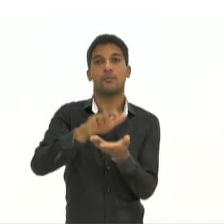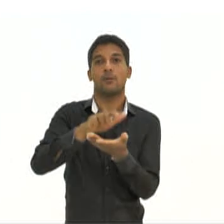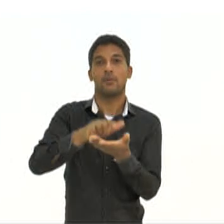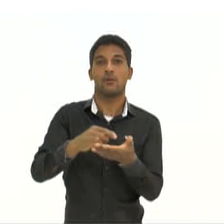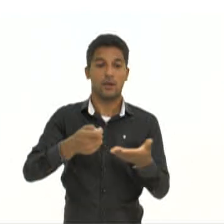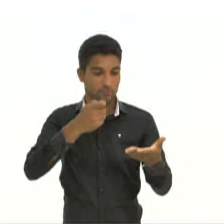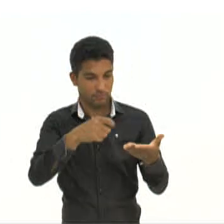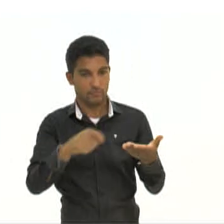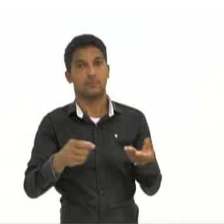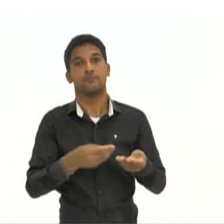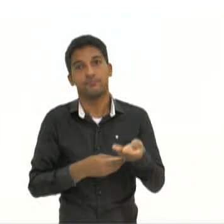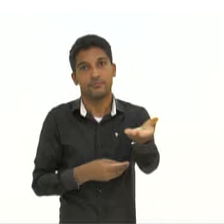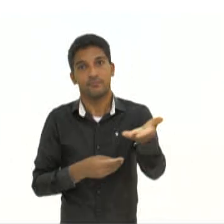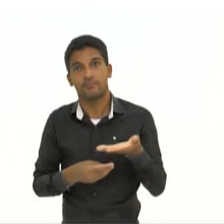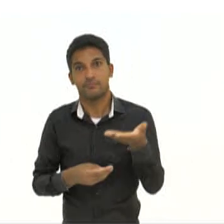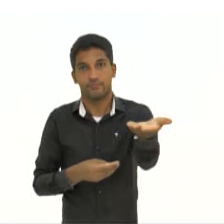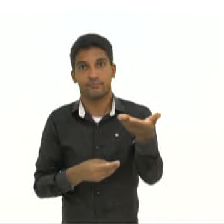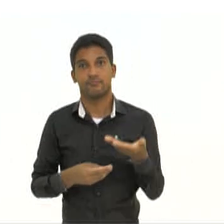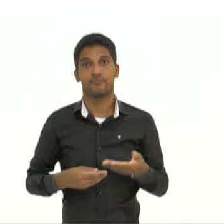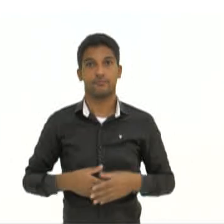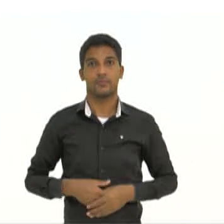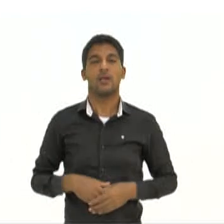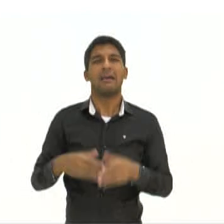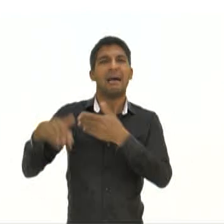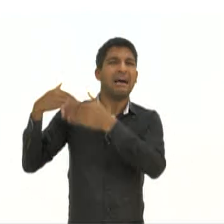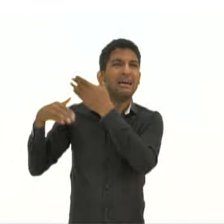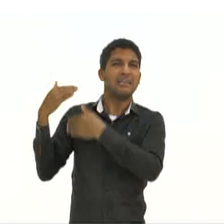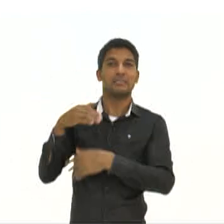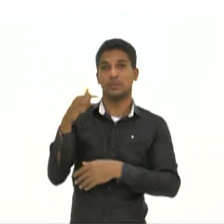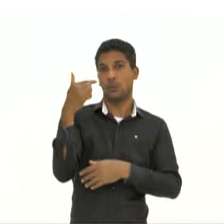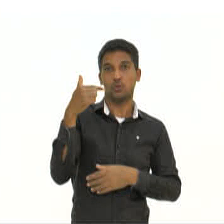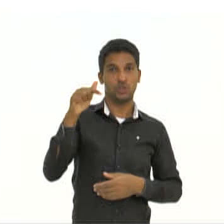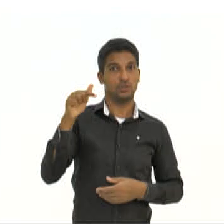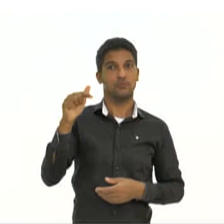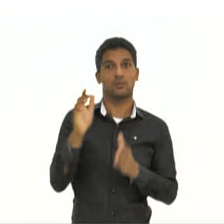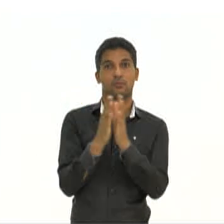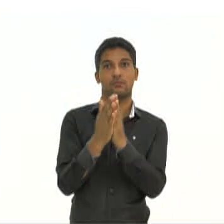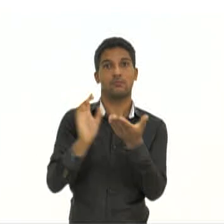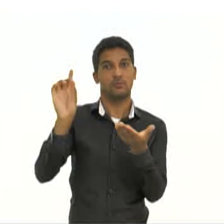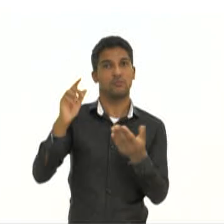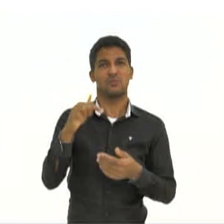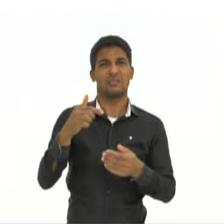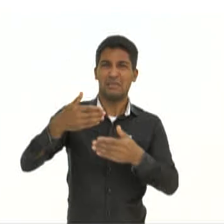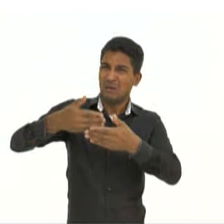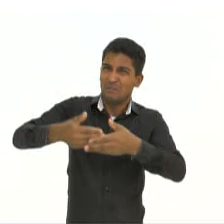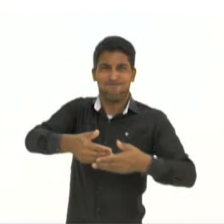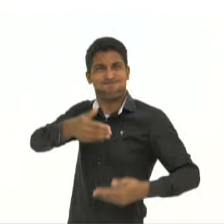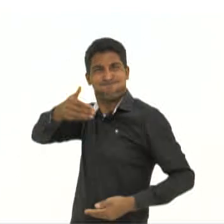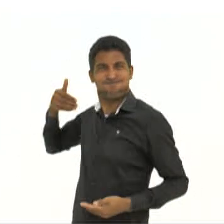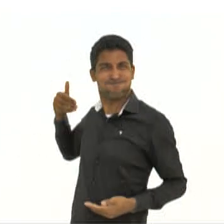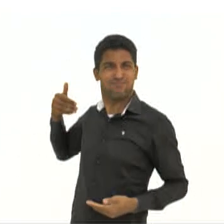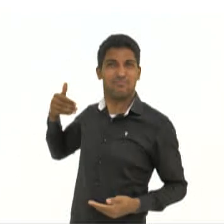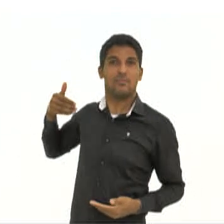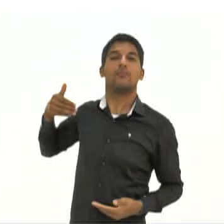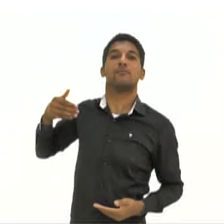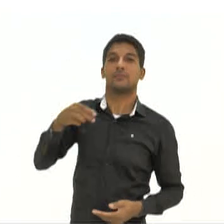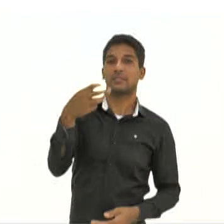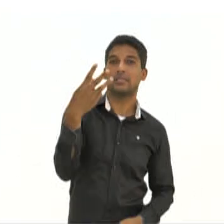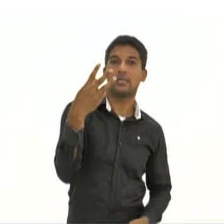mensagens, muitos anos antes da existência da Bíblia, ou seja, 3 mil anos antes de Jesus